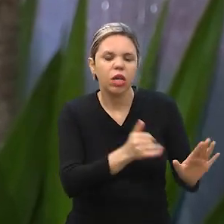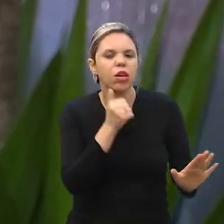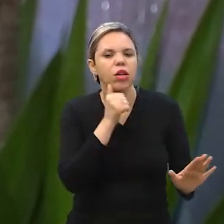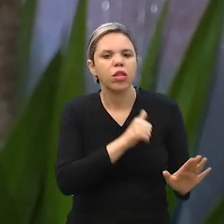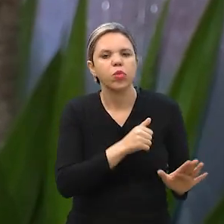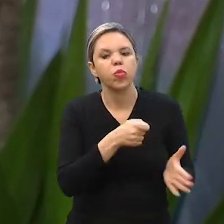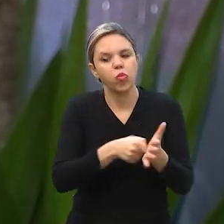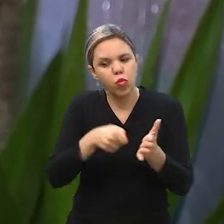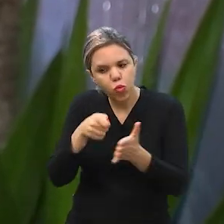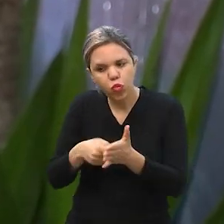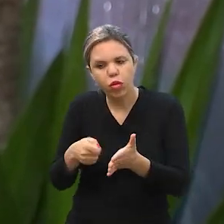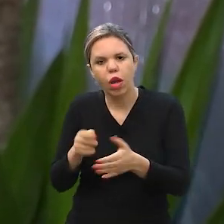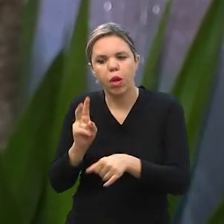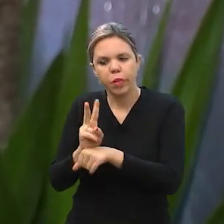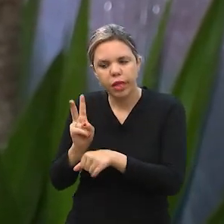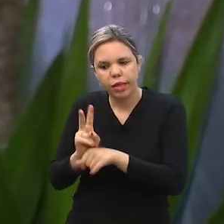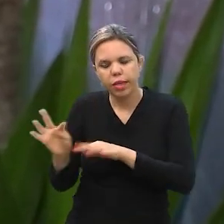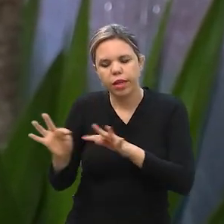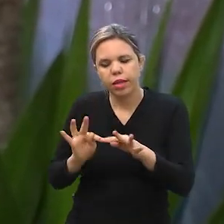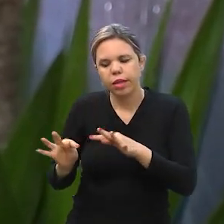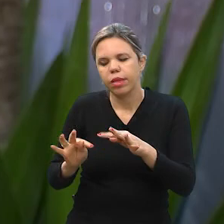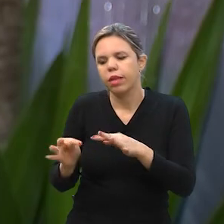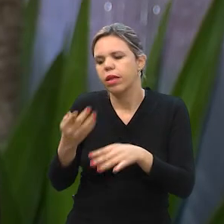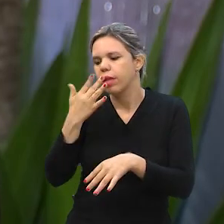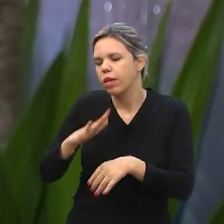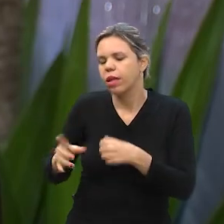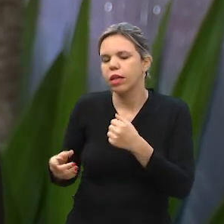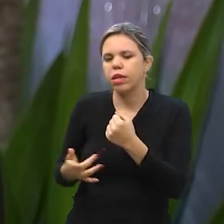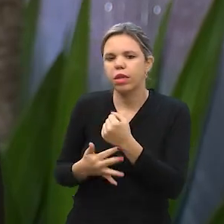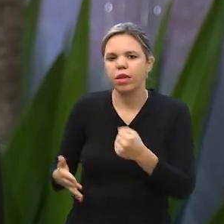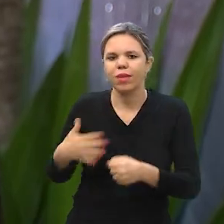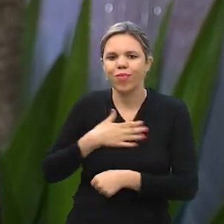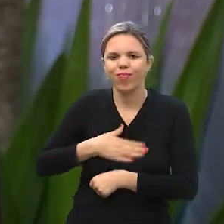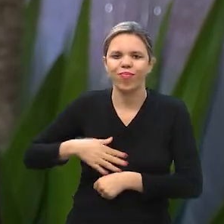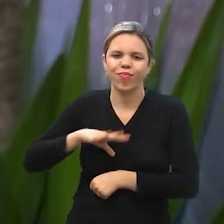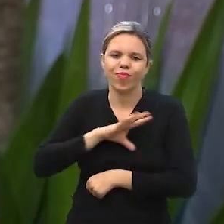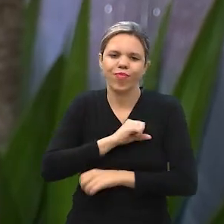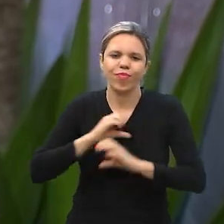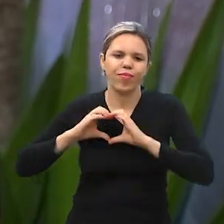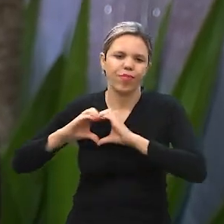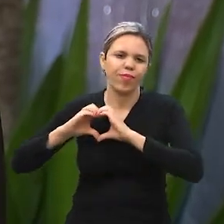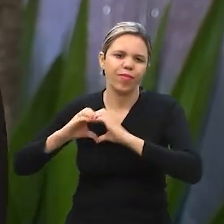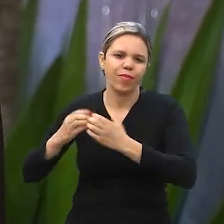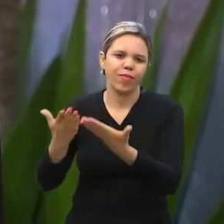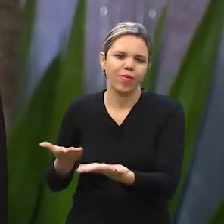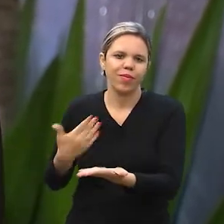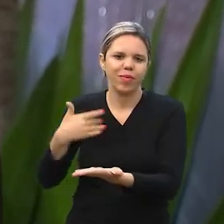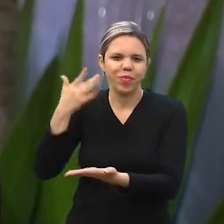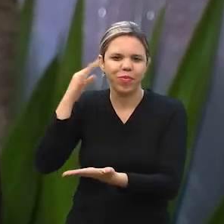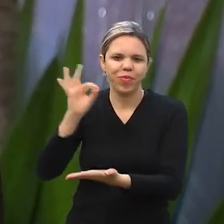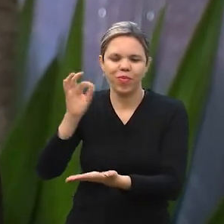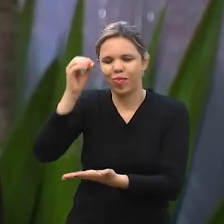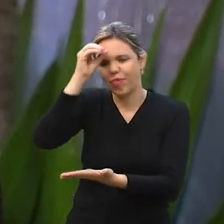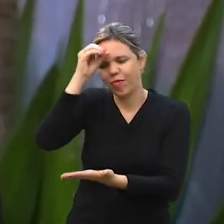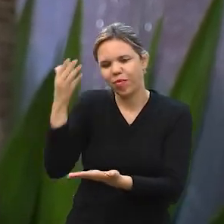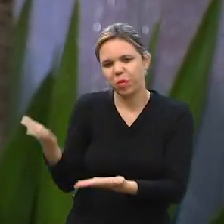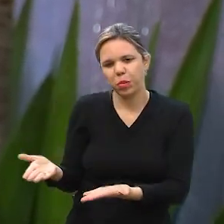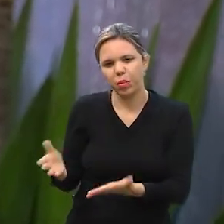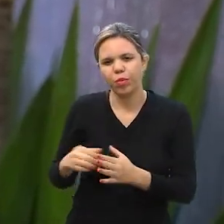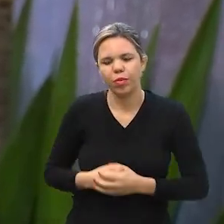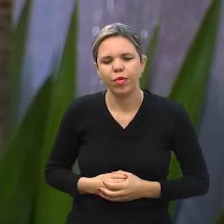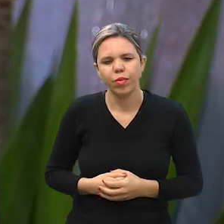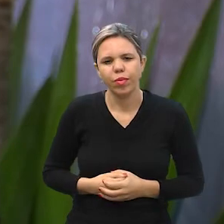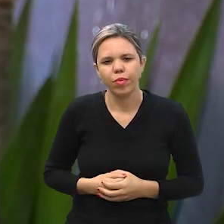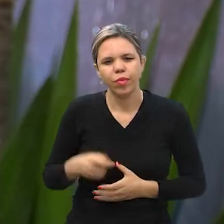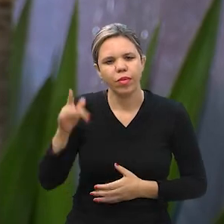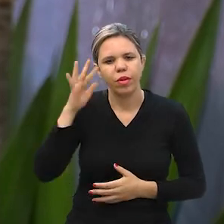pela causa, sabe? Eu tenho um amor por ela tão grande, ela nem tem noção, ela